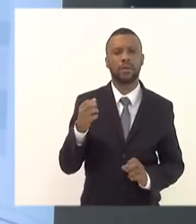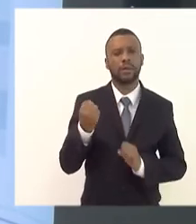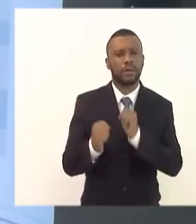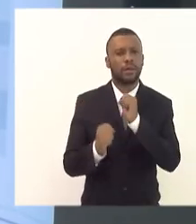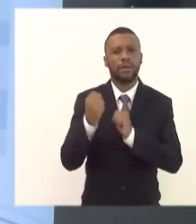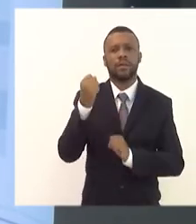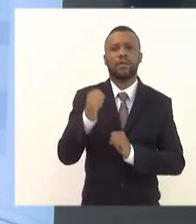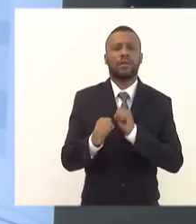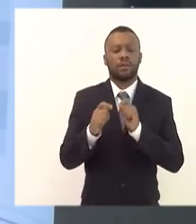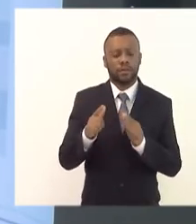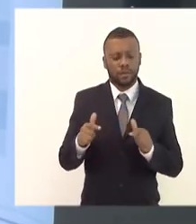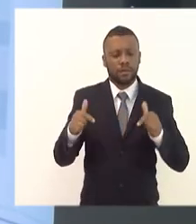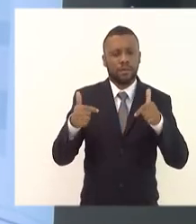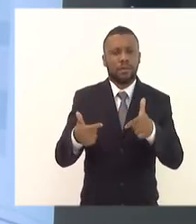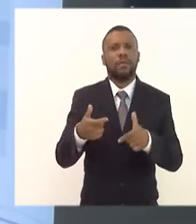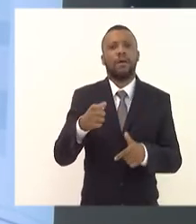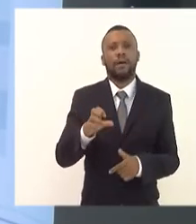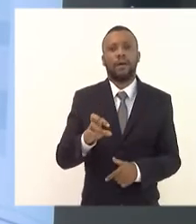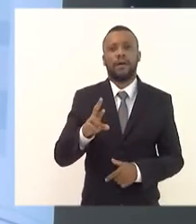foi a Ervil.